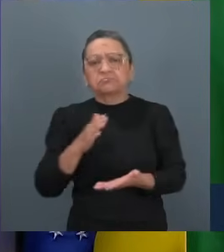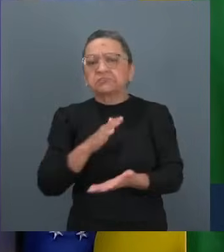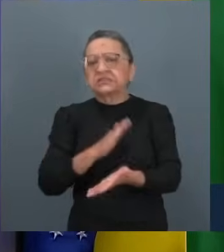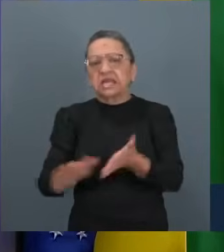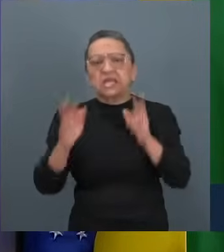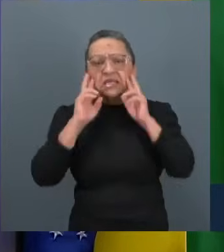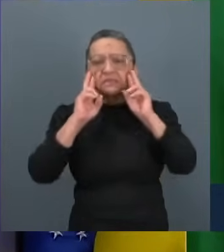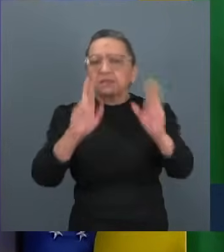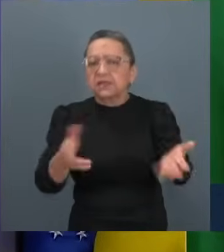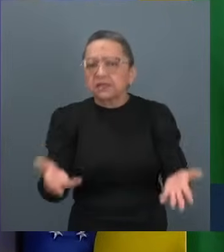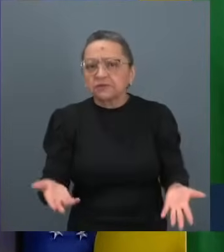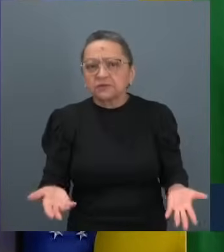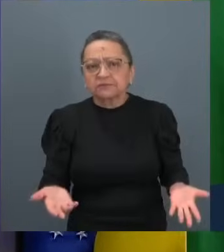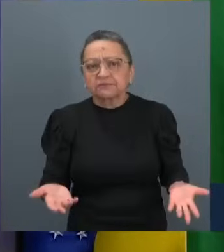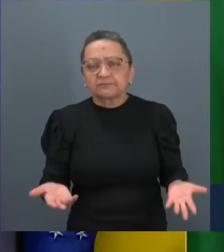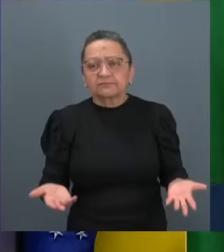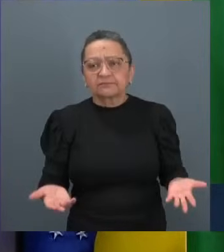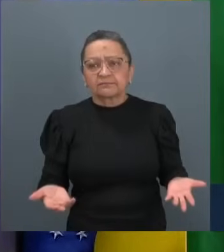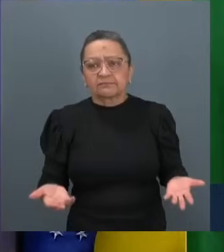desrespeitados.